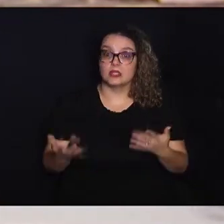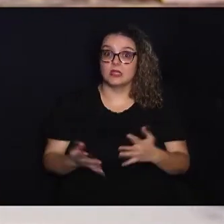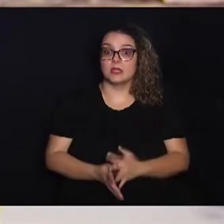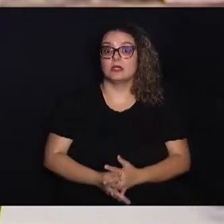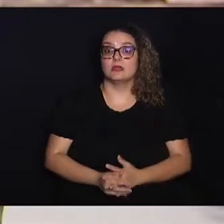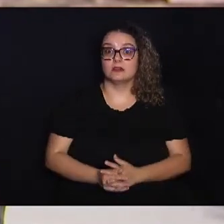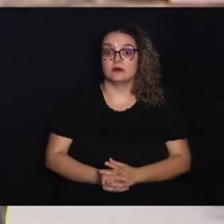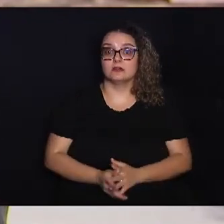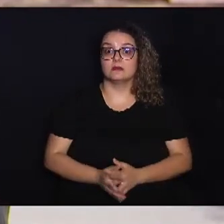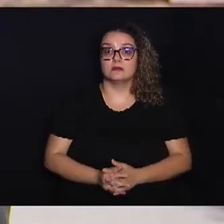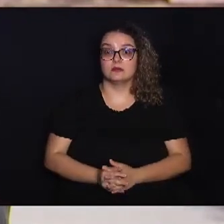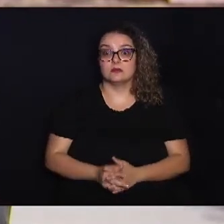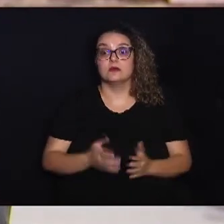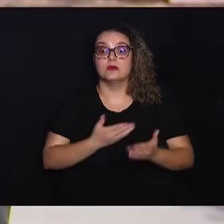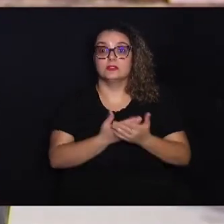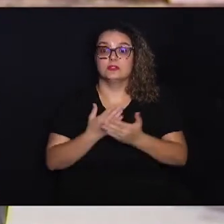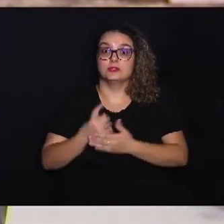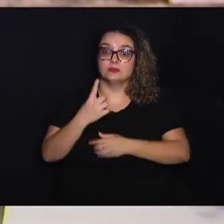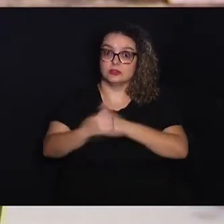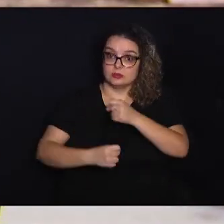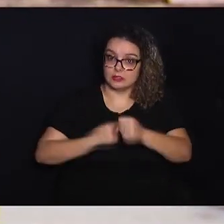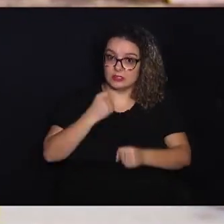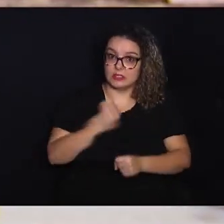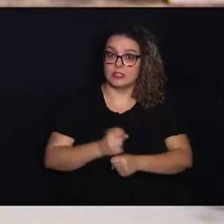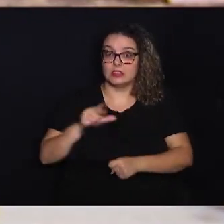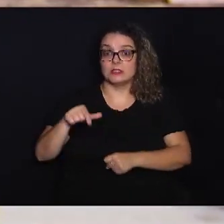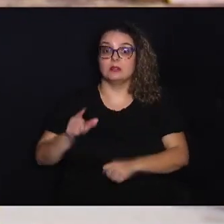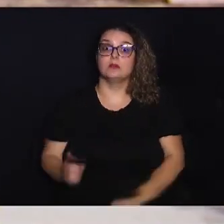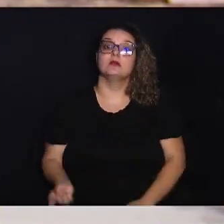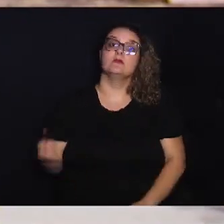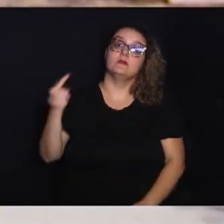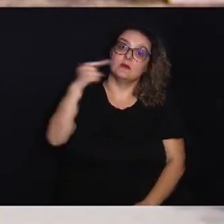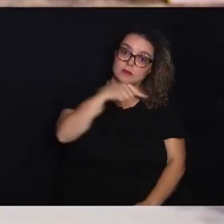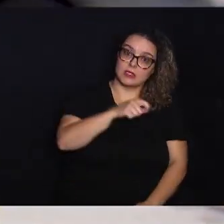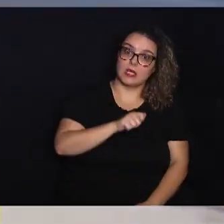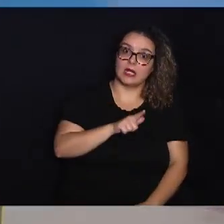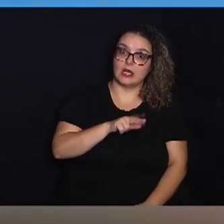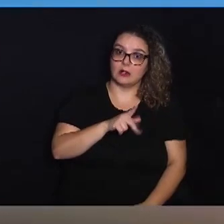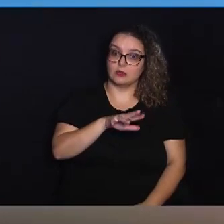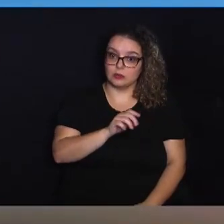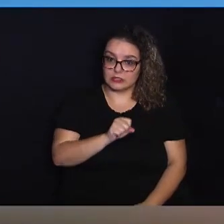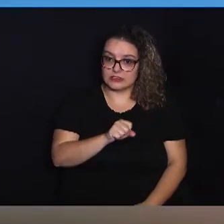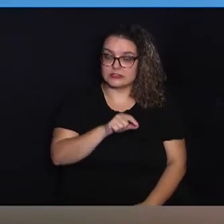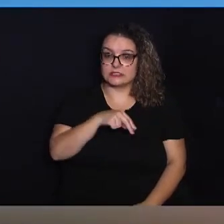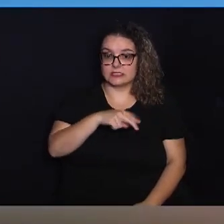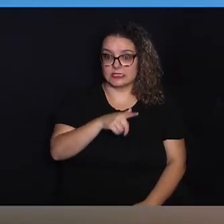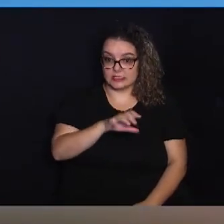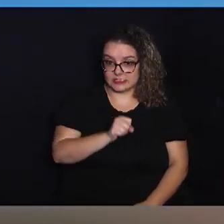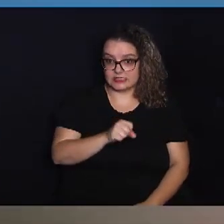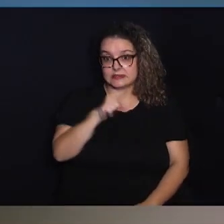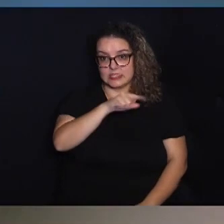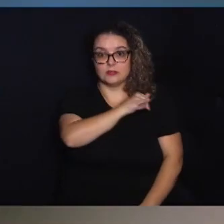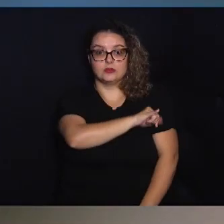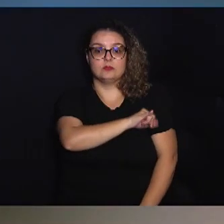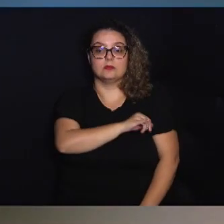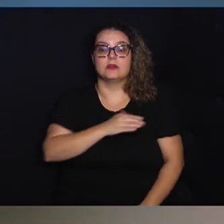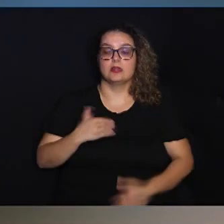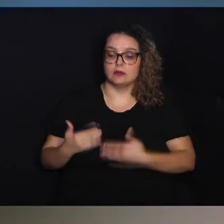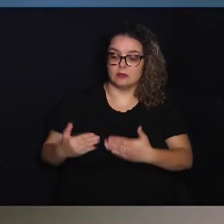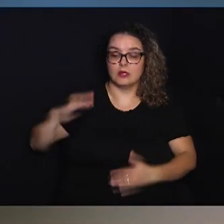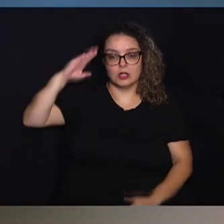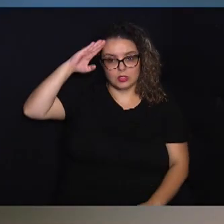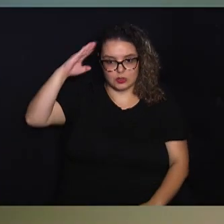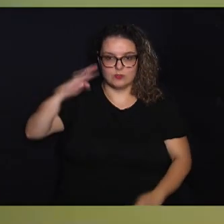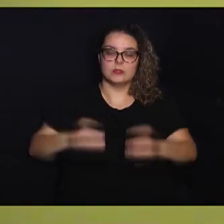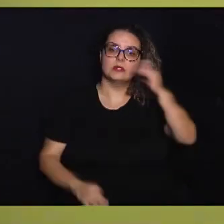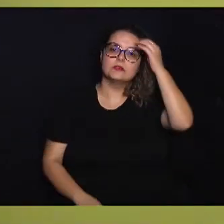passam. E aí eles vão estar estudando por um ano e depois eles vão para Agulhas Negras, em Resende, no Rio de Janeiro,